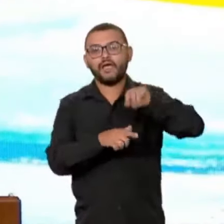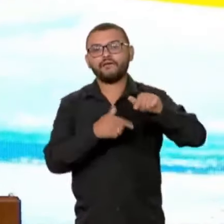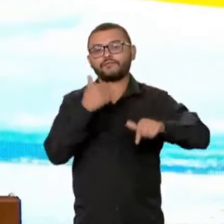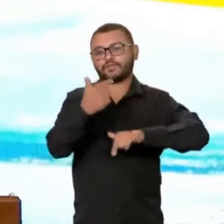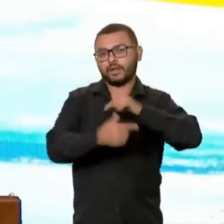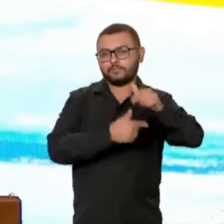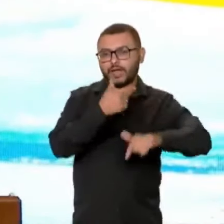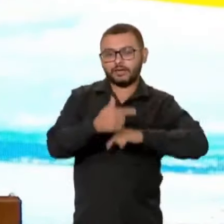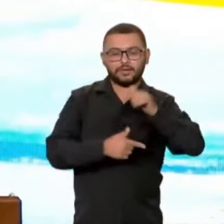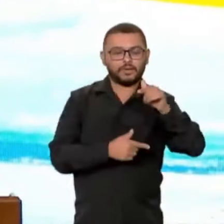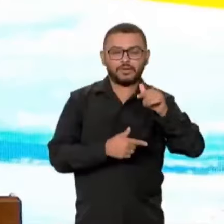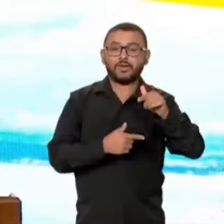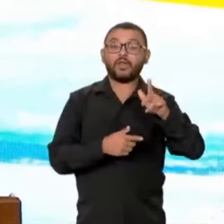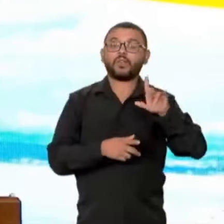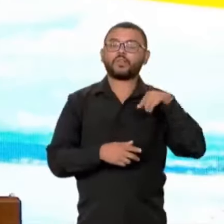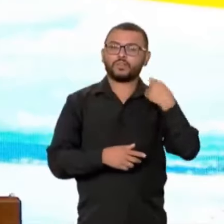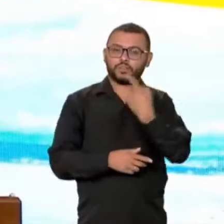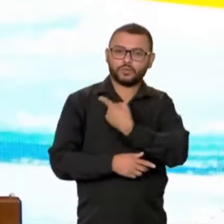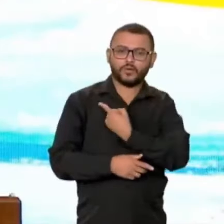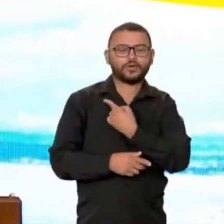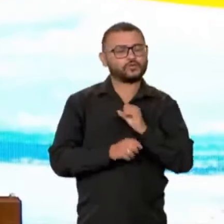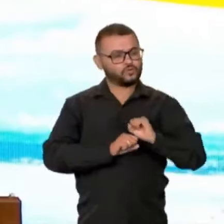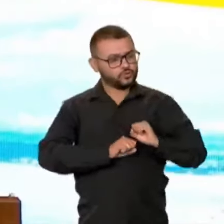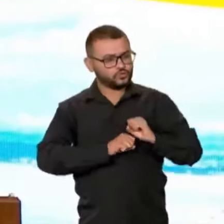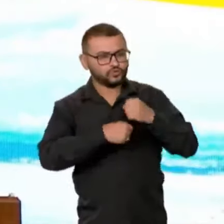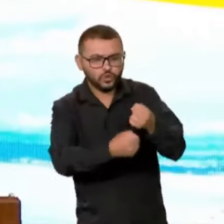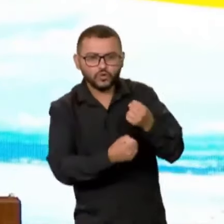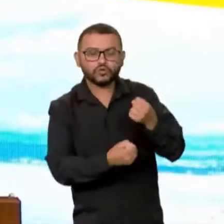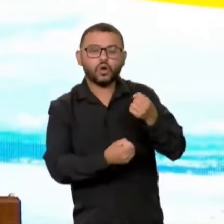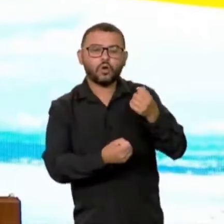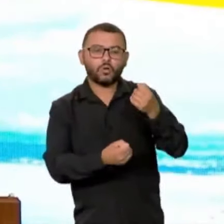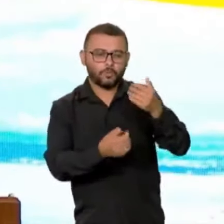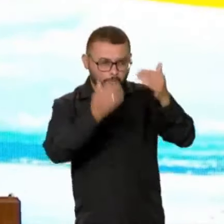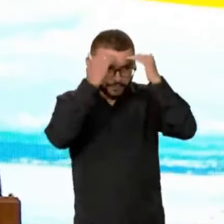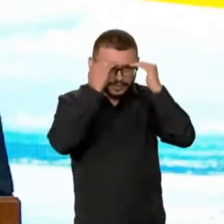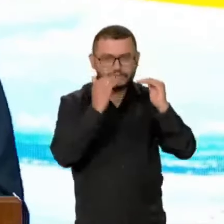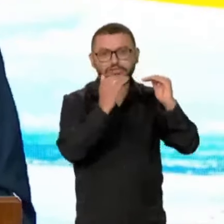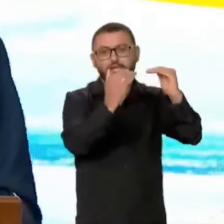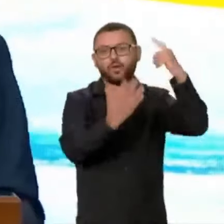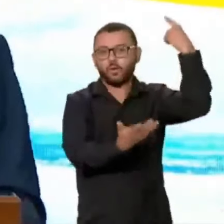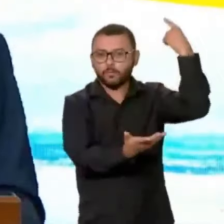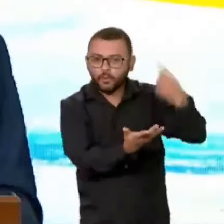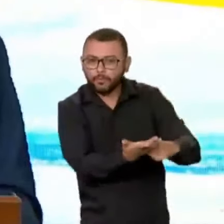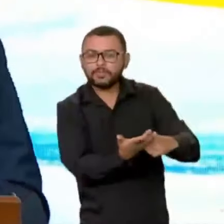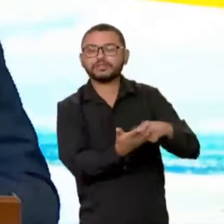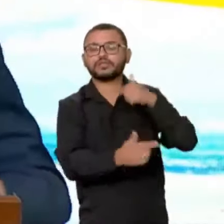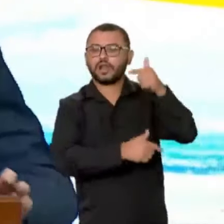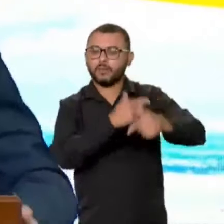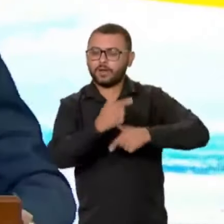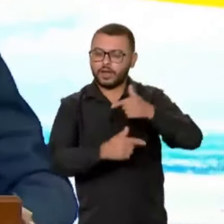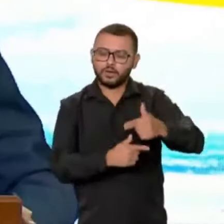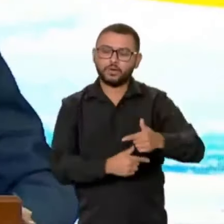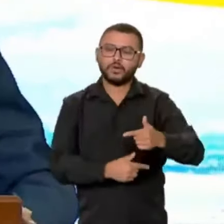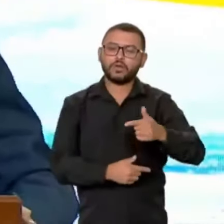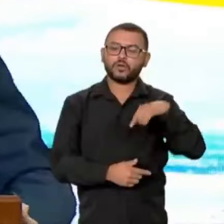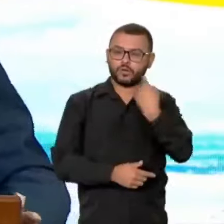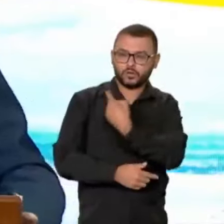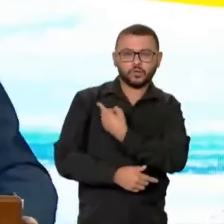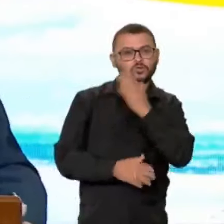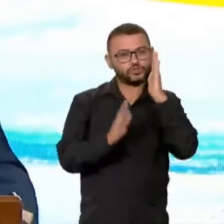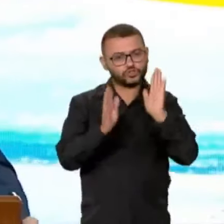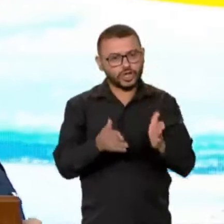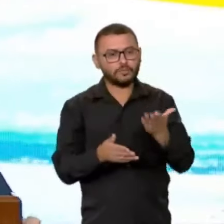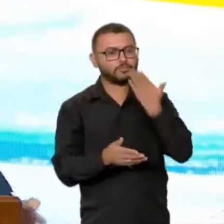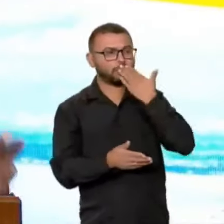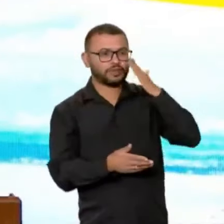efetivamente a peteca cair e a gente assuma o compromisso de cumprir aquilo que nós prometemos lá, que